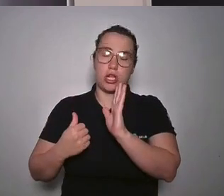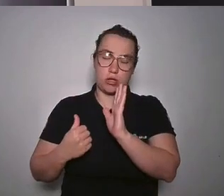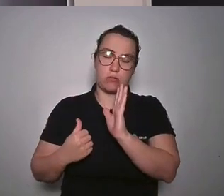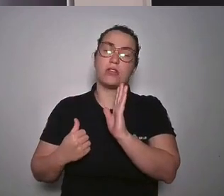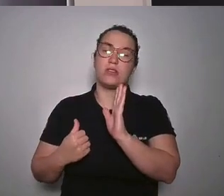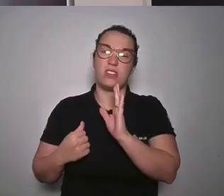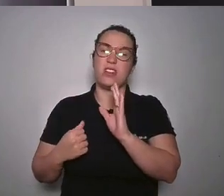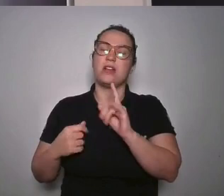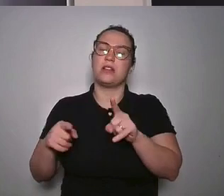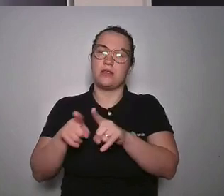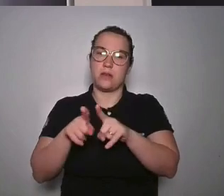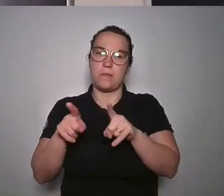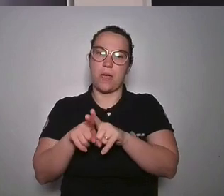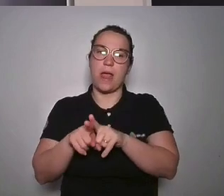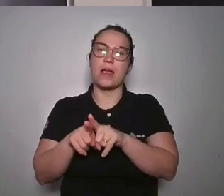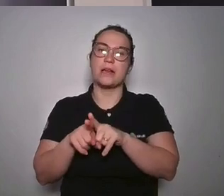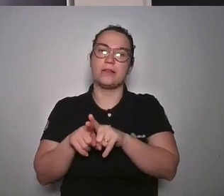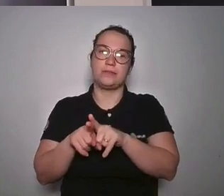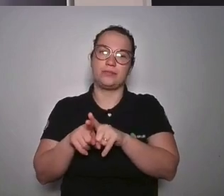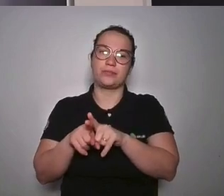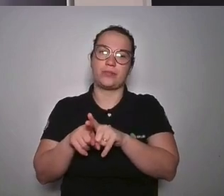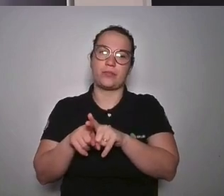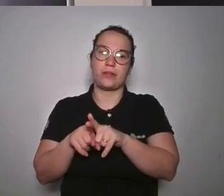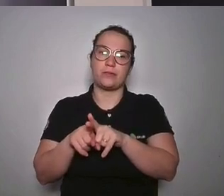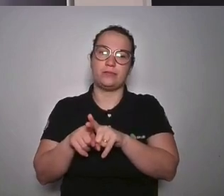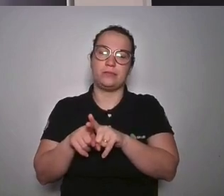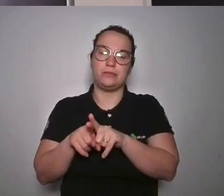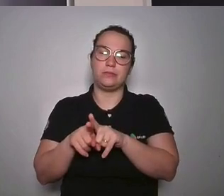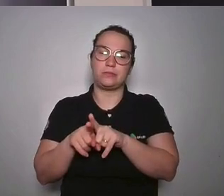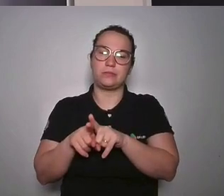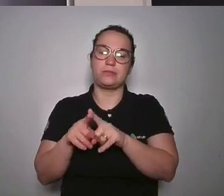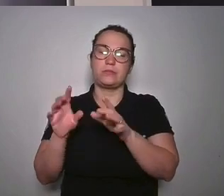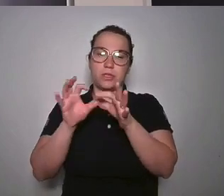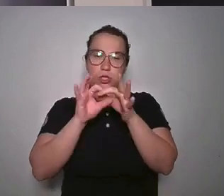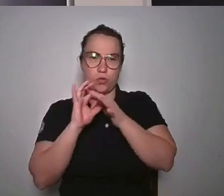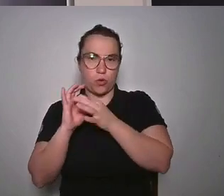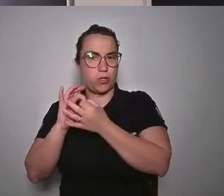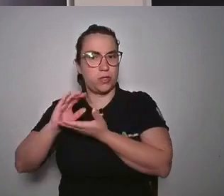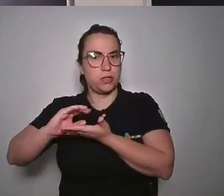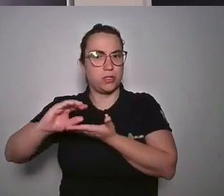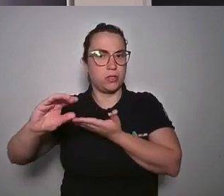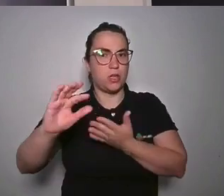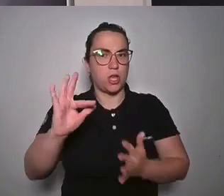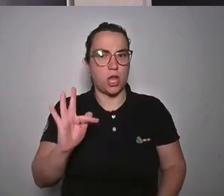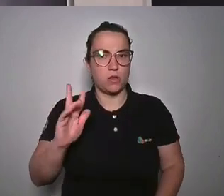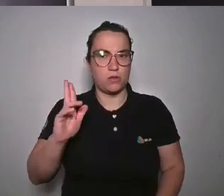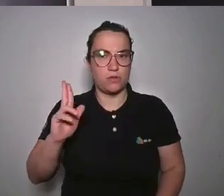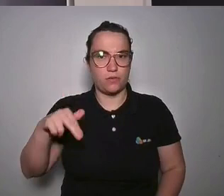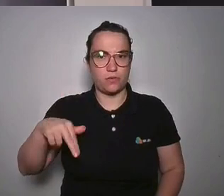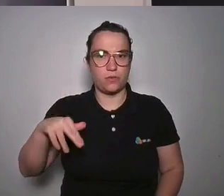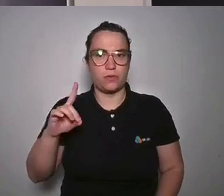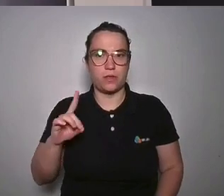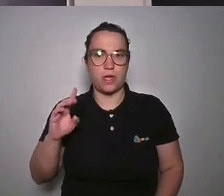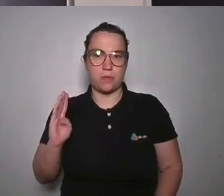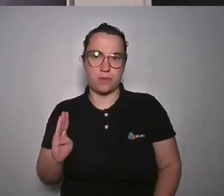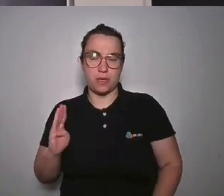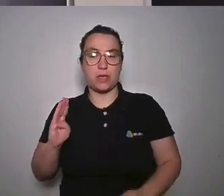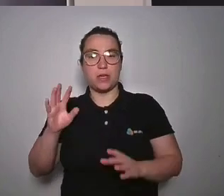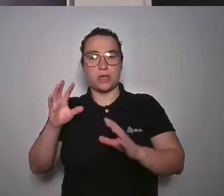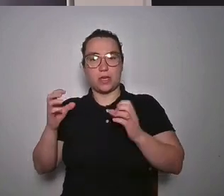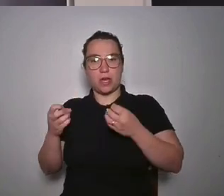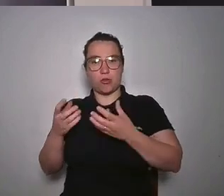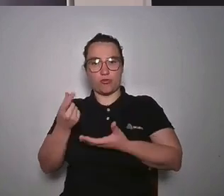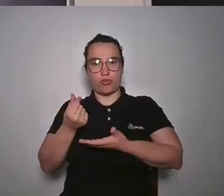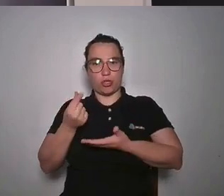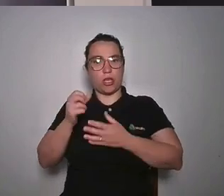e quando a União repassa o Fundeb, que é o dinheiro da educação, ela